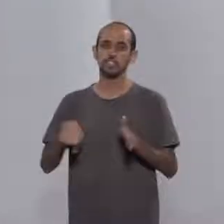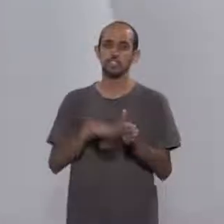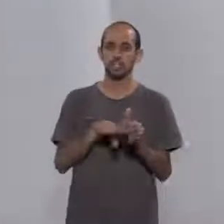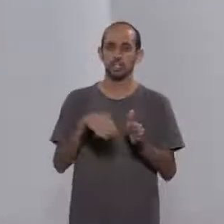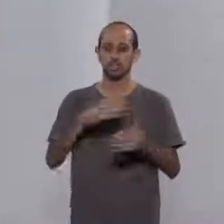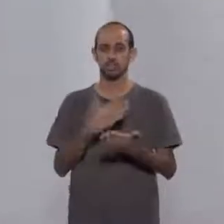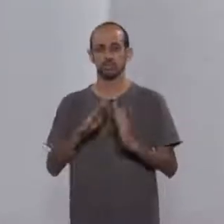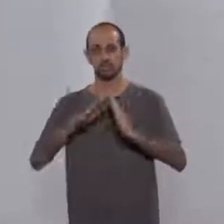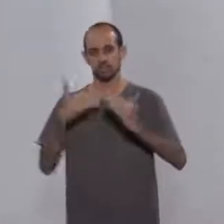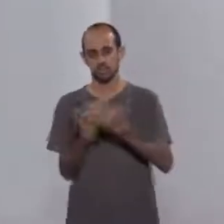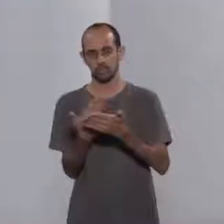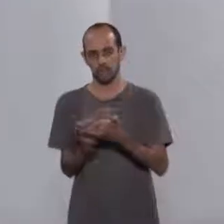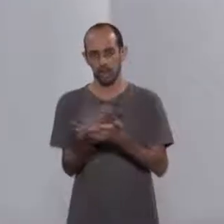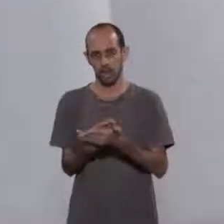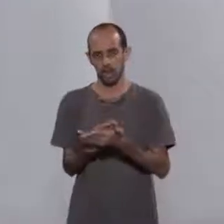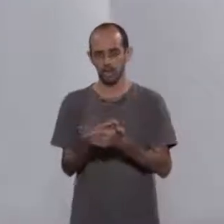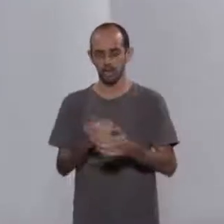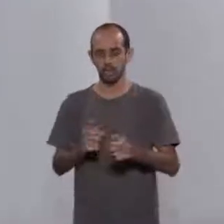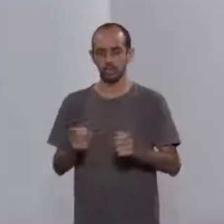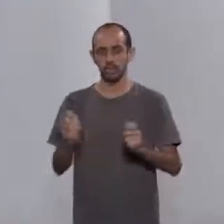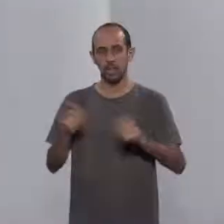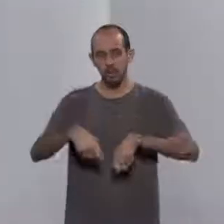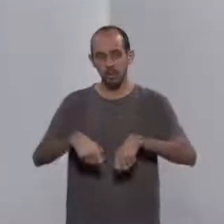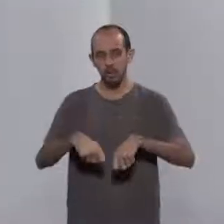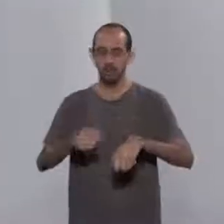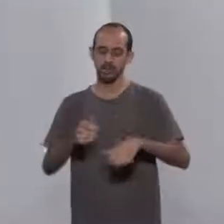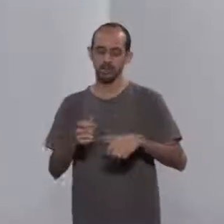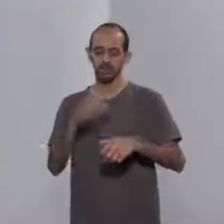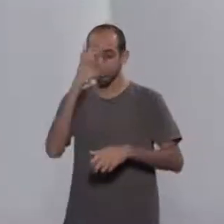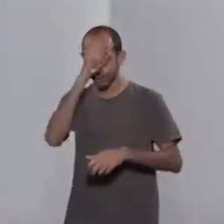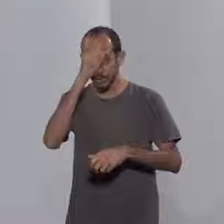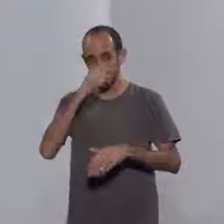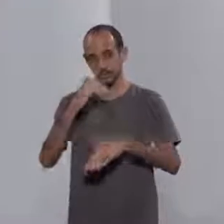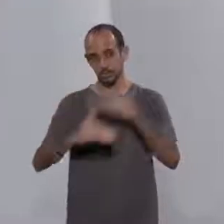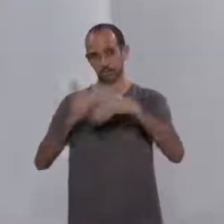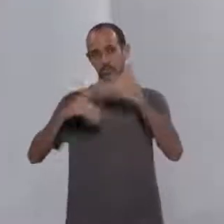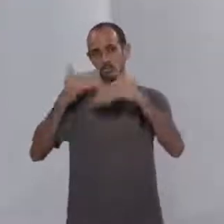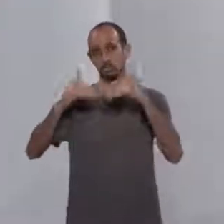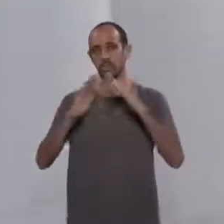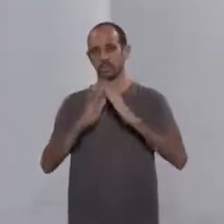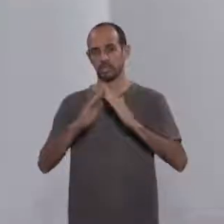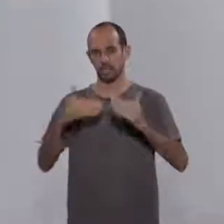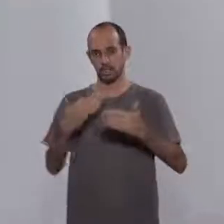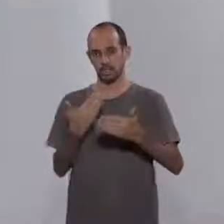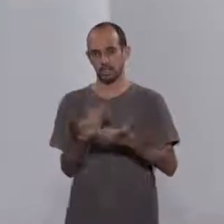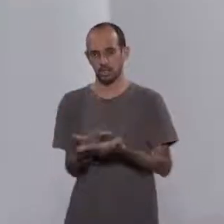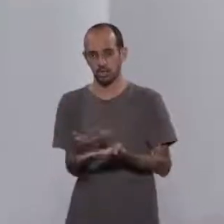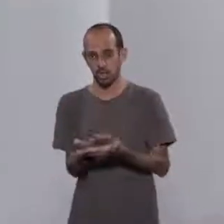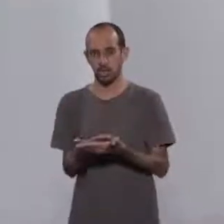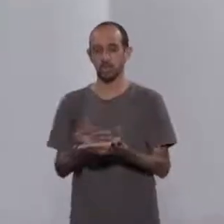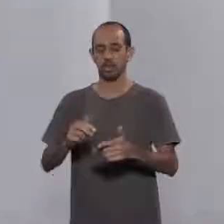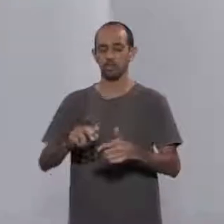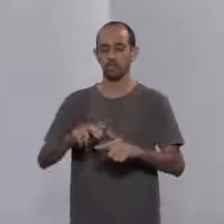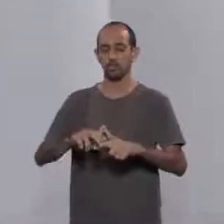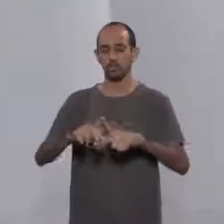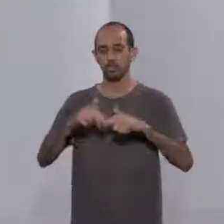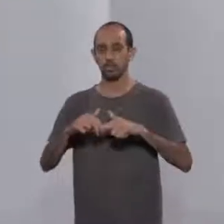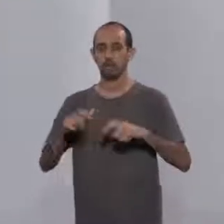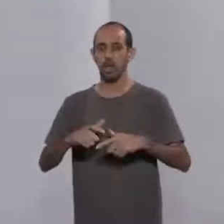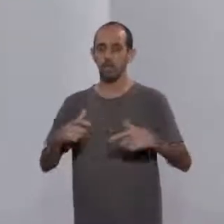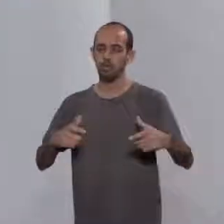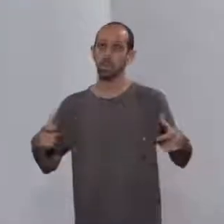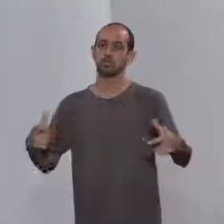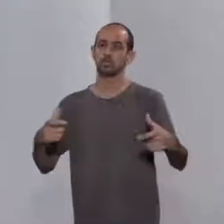vêm potencializando o acesso, a permanência e o aprendizado dessas crianças. Então, teve um aumento dessas crianças porque